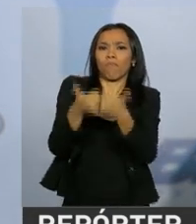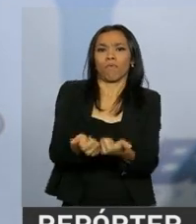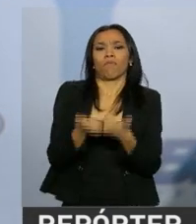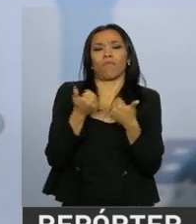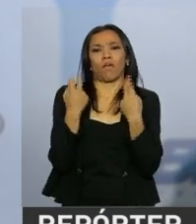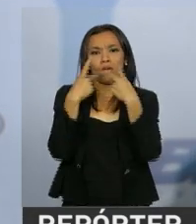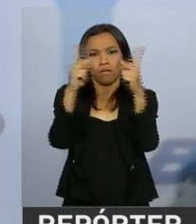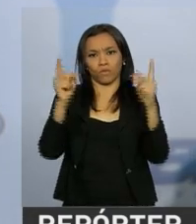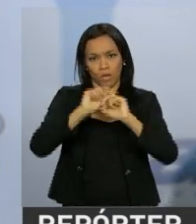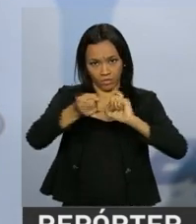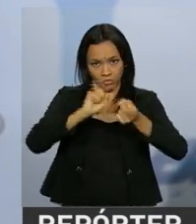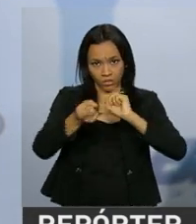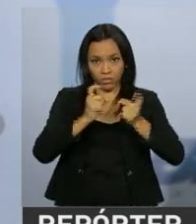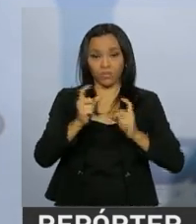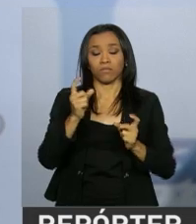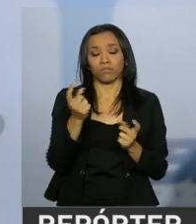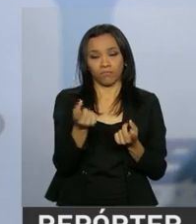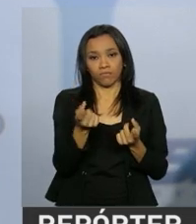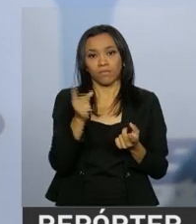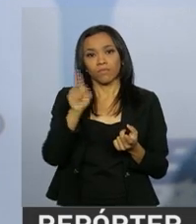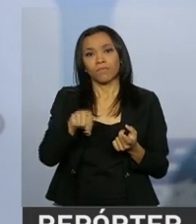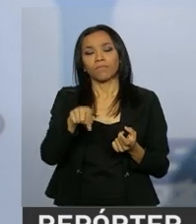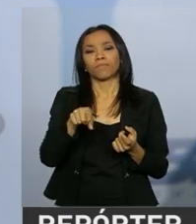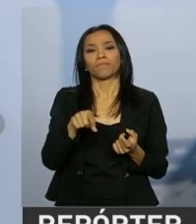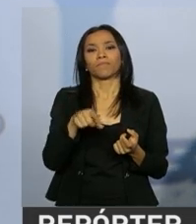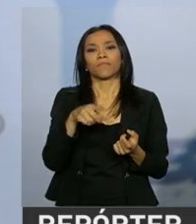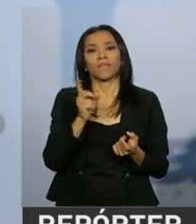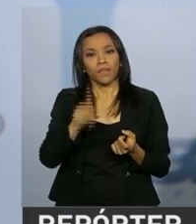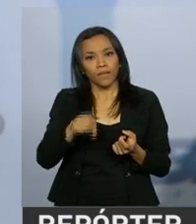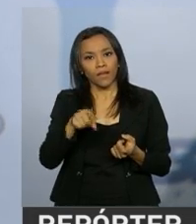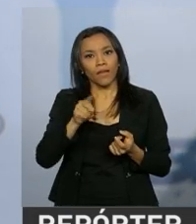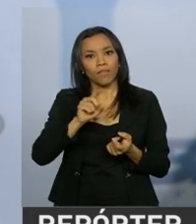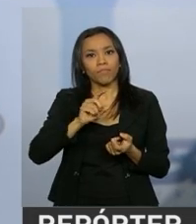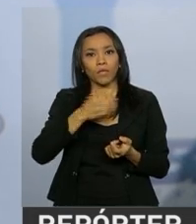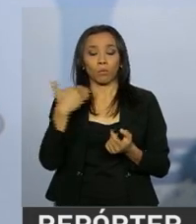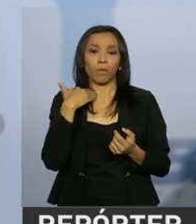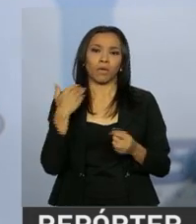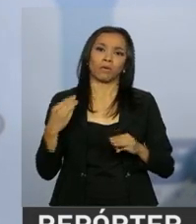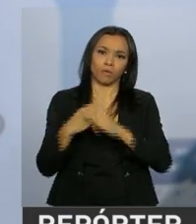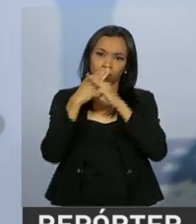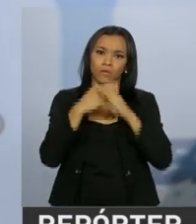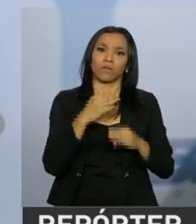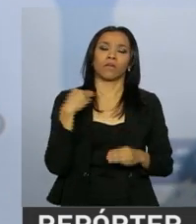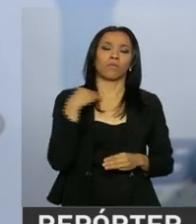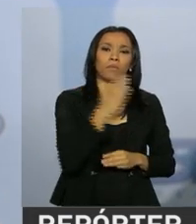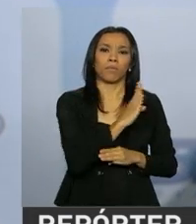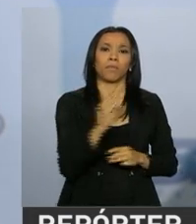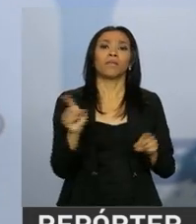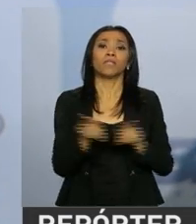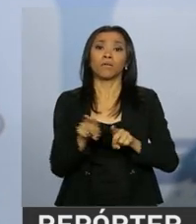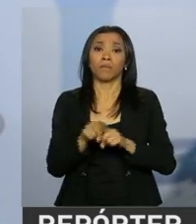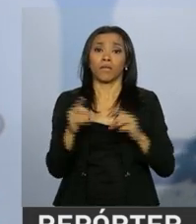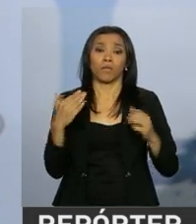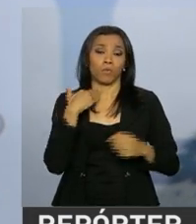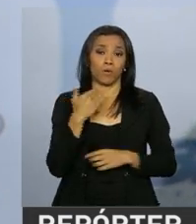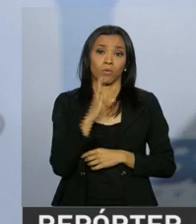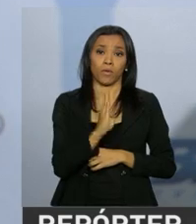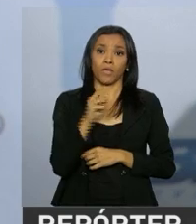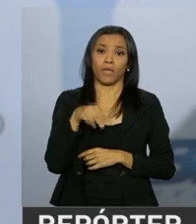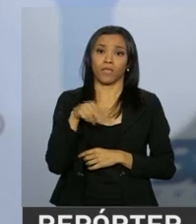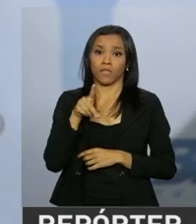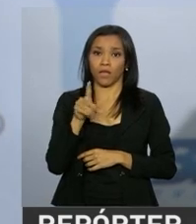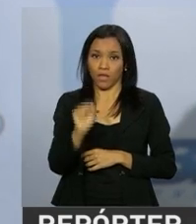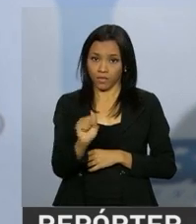no PROSUS para concessão de crédito pelas instituições financeiras, Banco do Brasil, Caixa Econômica e BNDES, na medida em que 70% dos